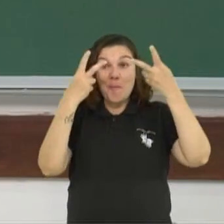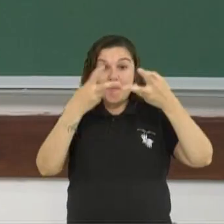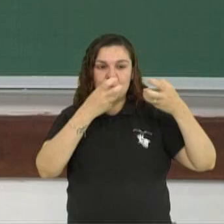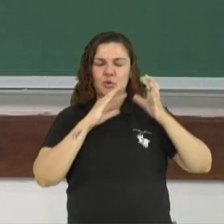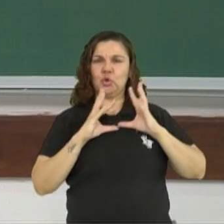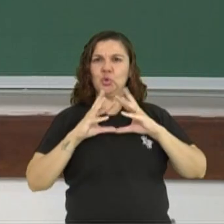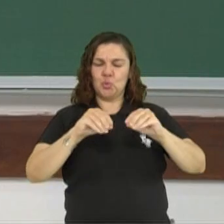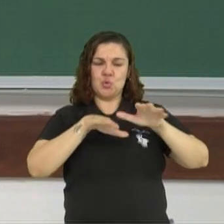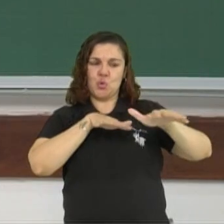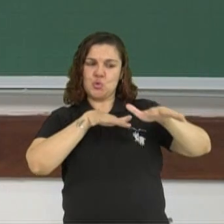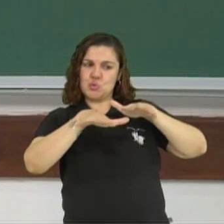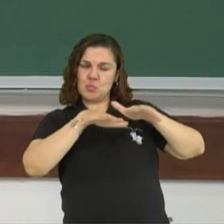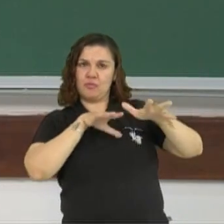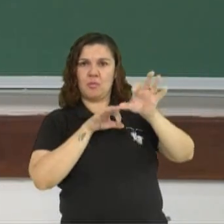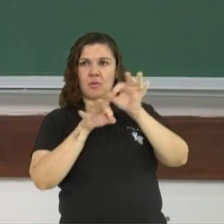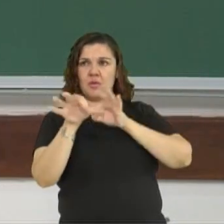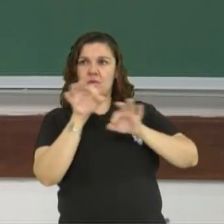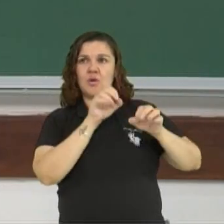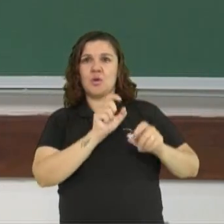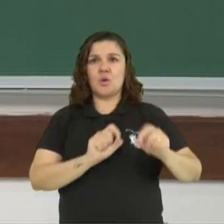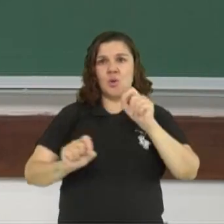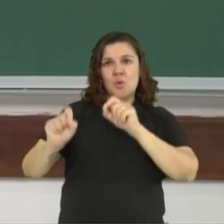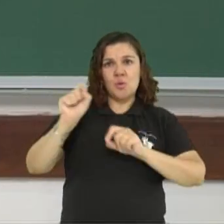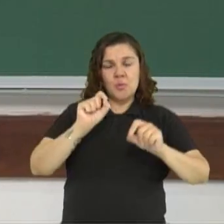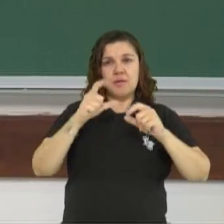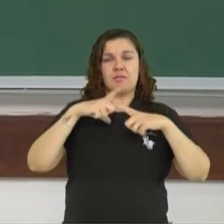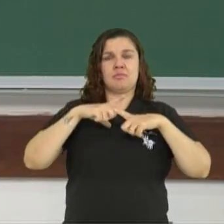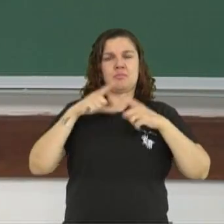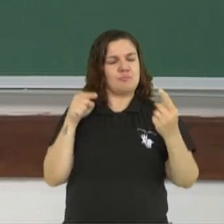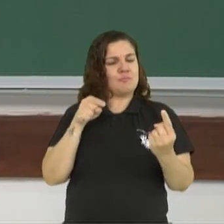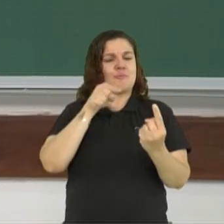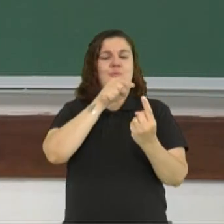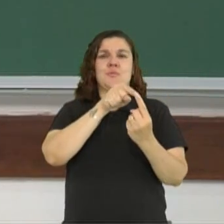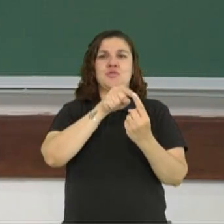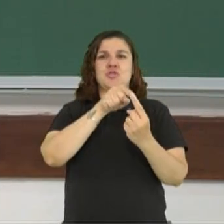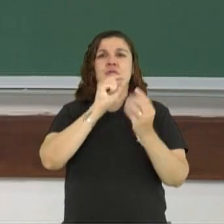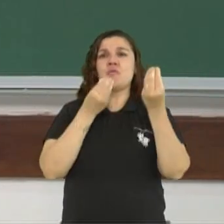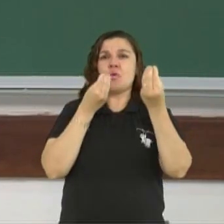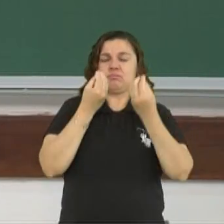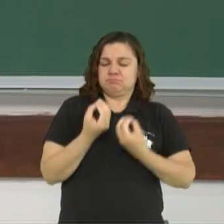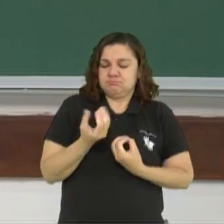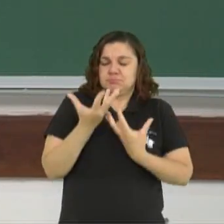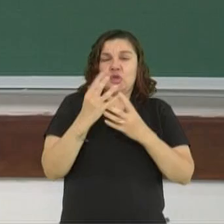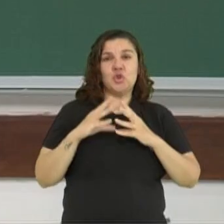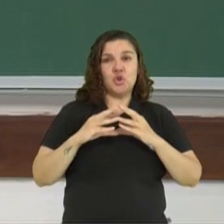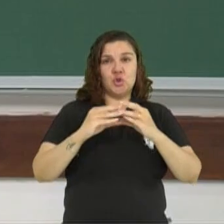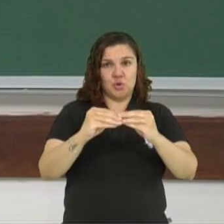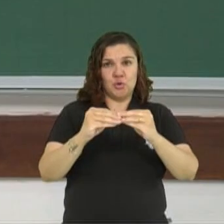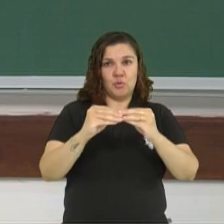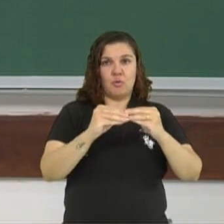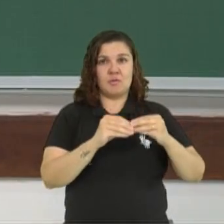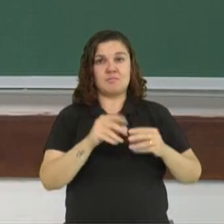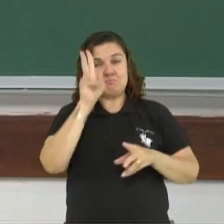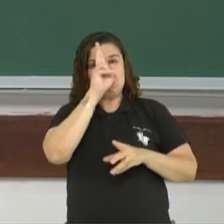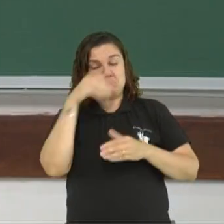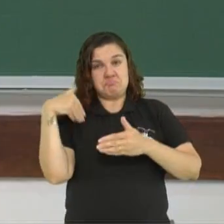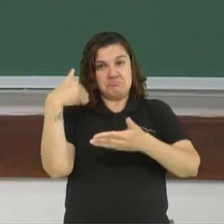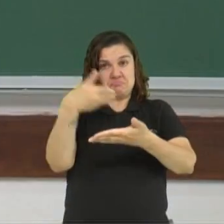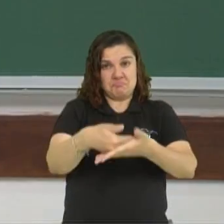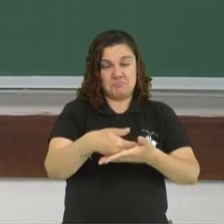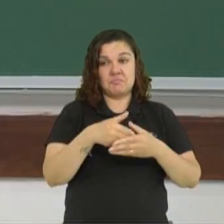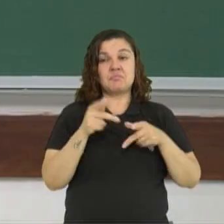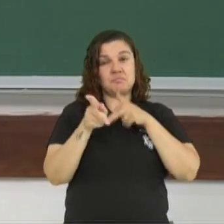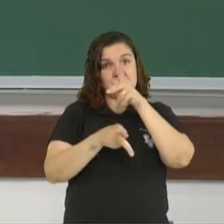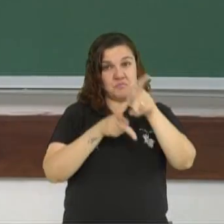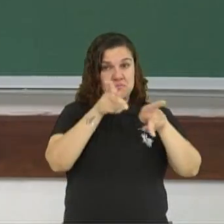os movimentos decorrentes, o que ela tinha como visão e a forma que ela foi expressa durante todo esse período da história humana.